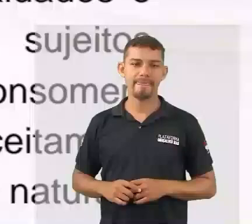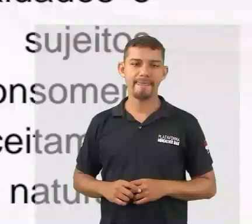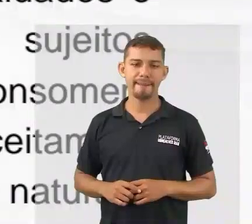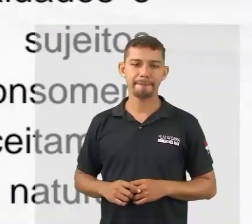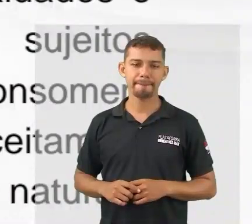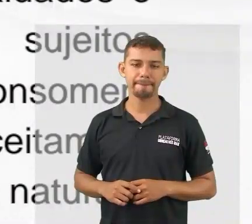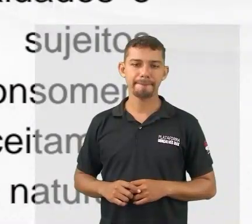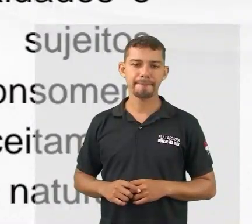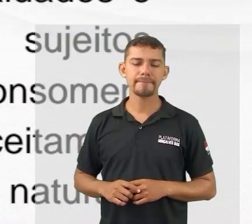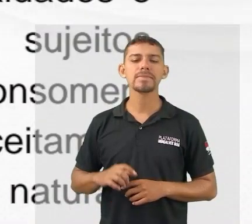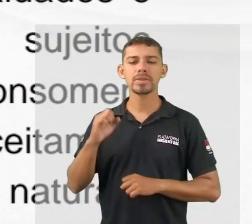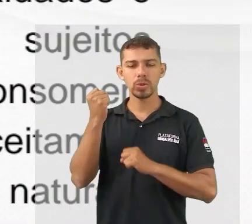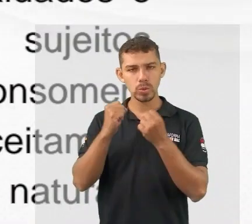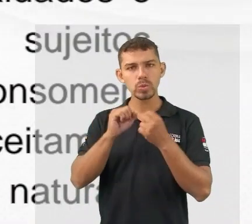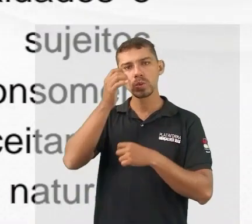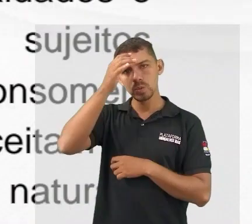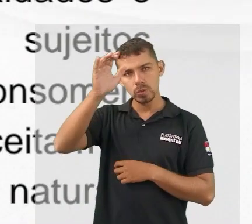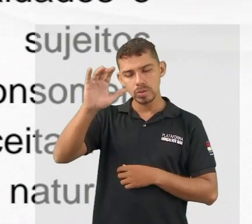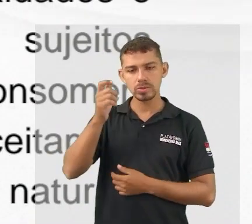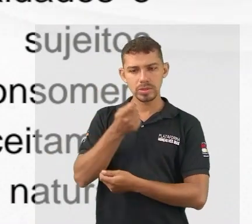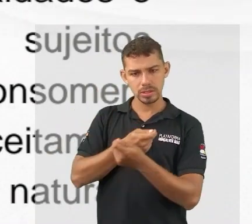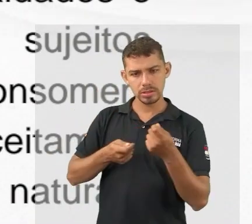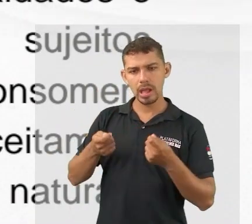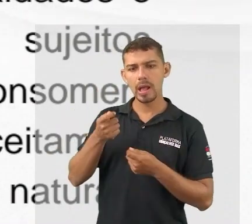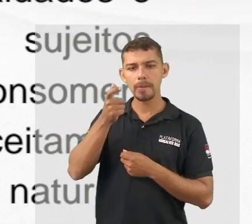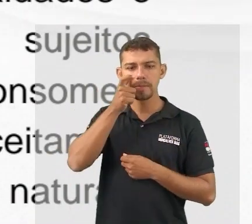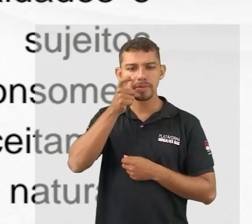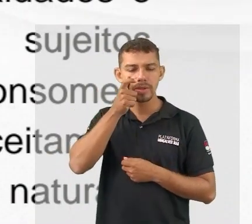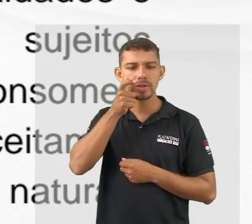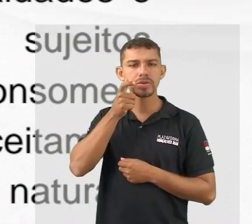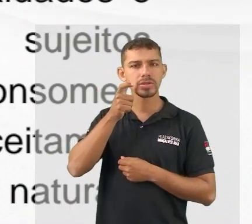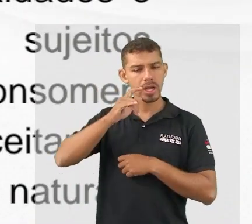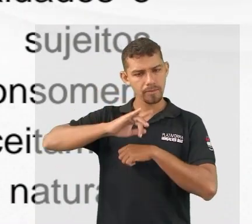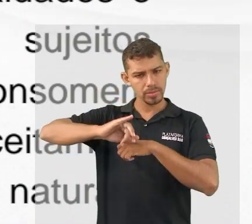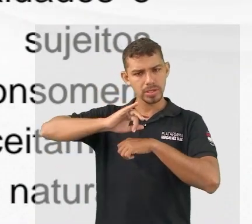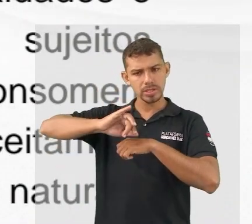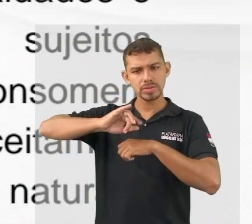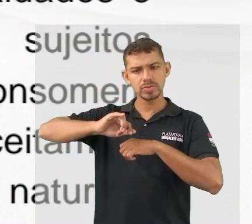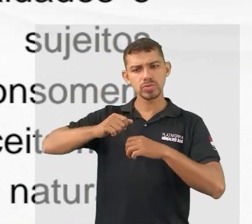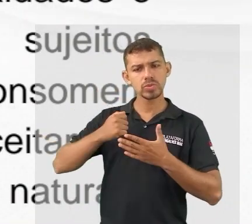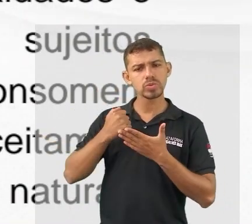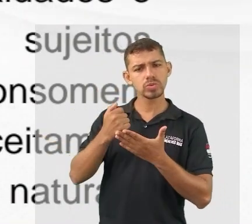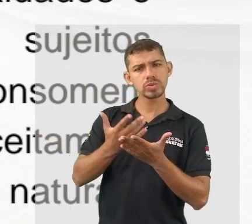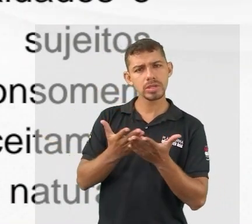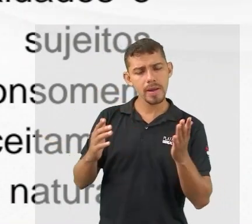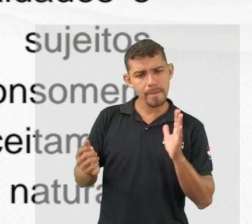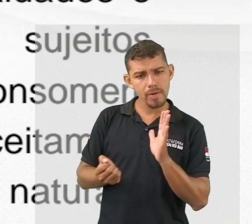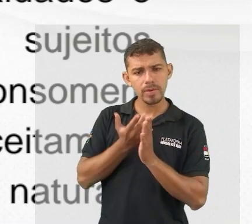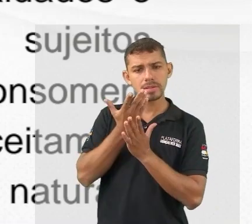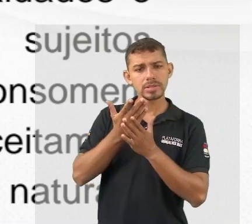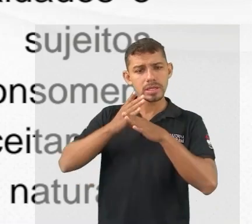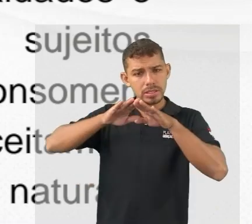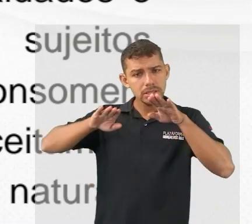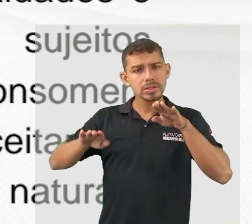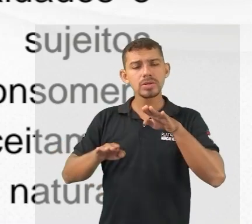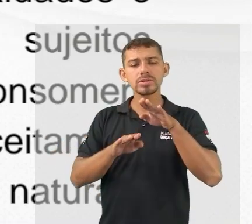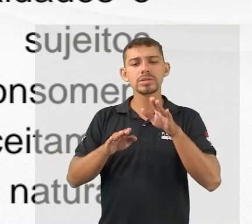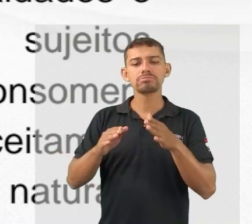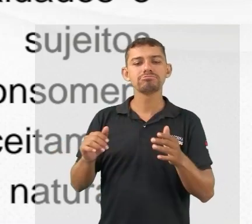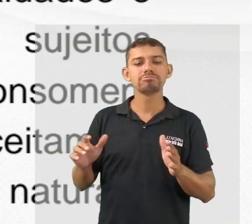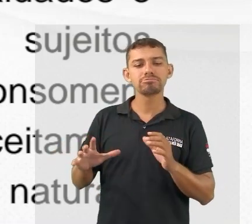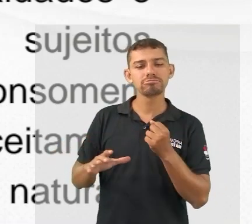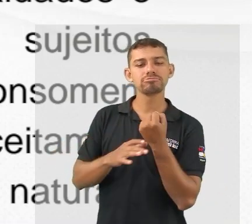A indústria cultural, ao se articular com os interesses do capitalismo, contribui para a reprodução das desigualdades e